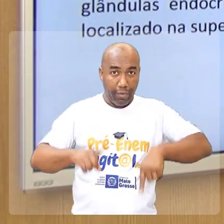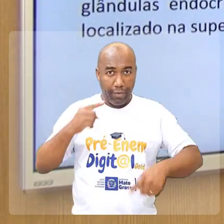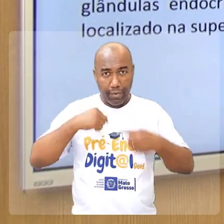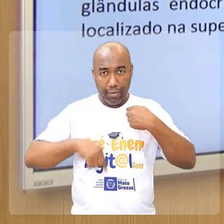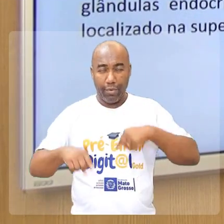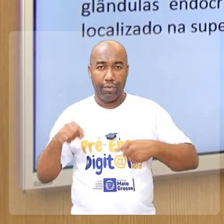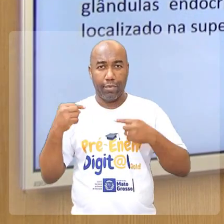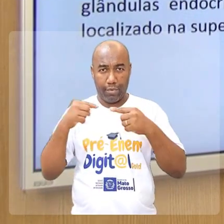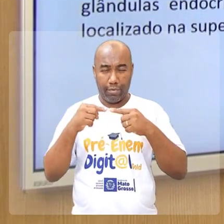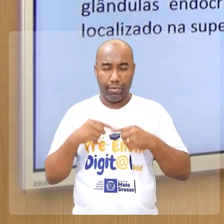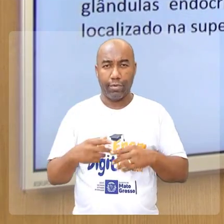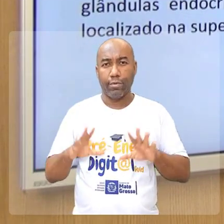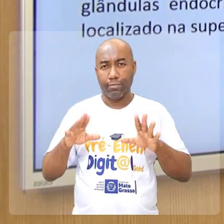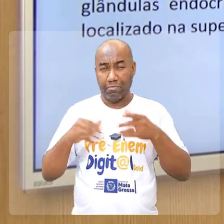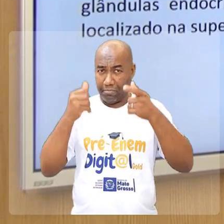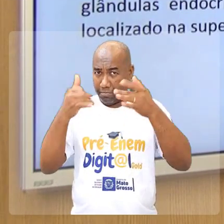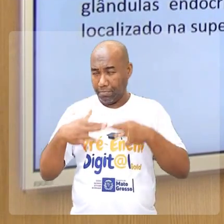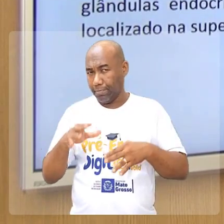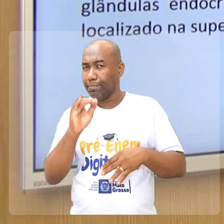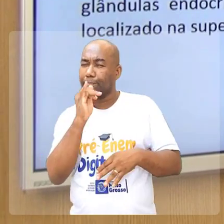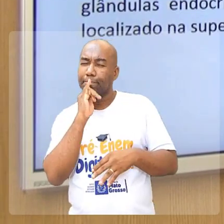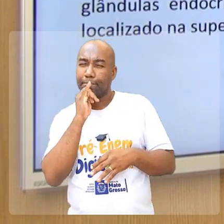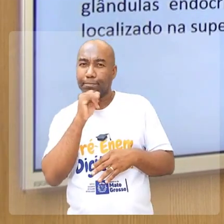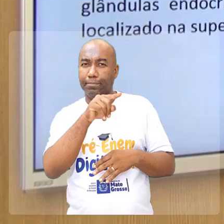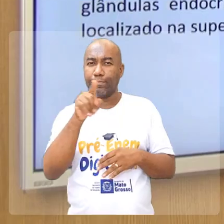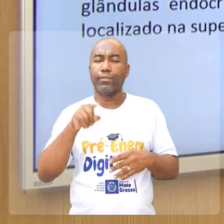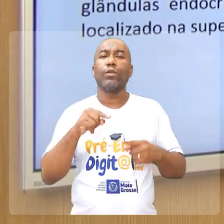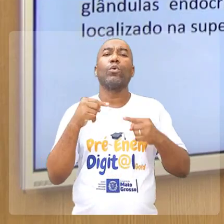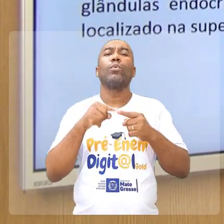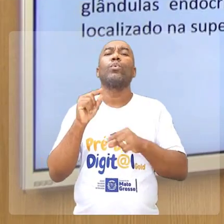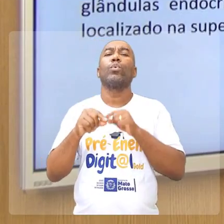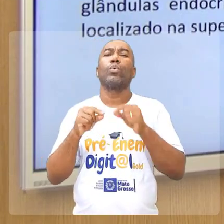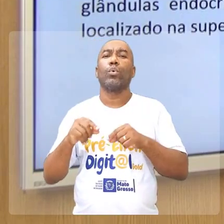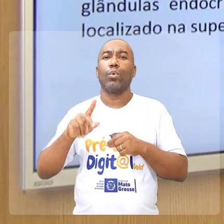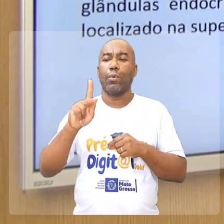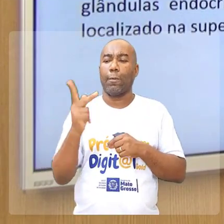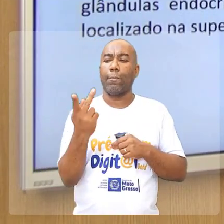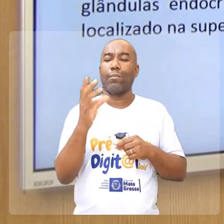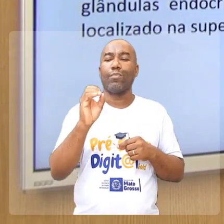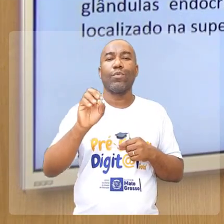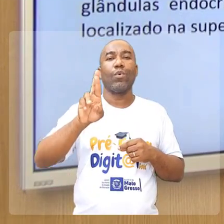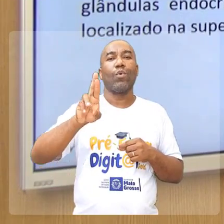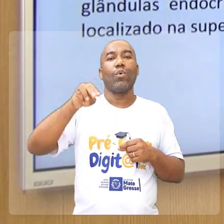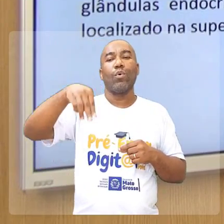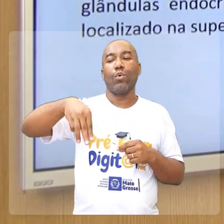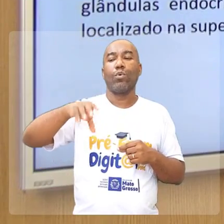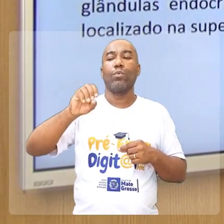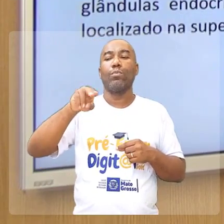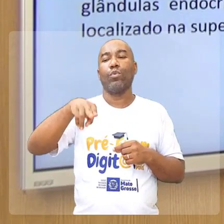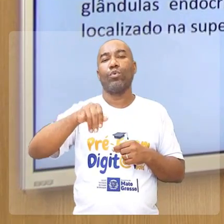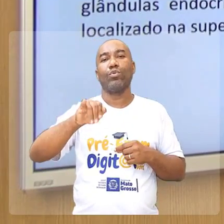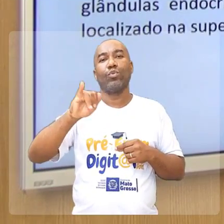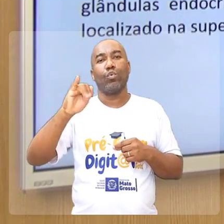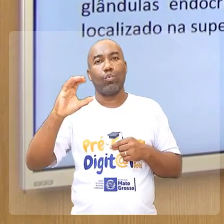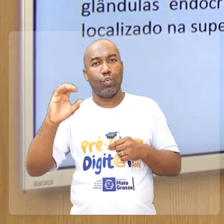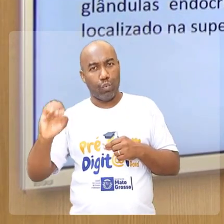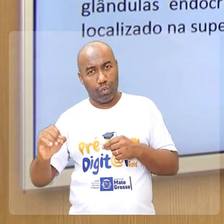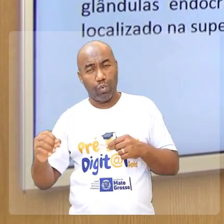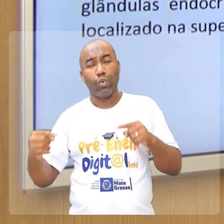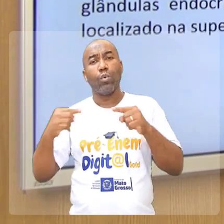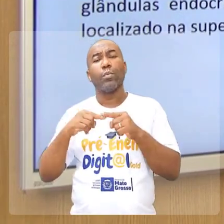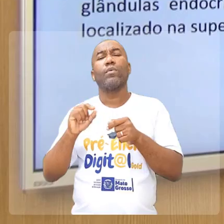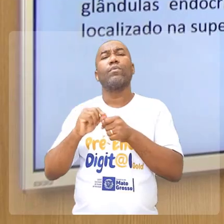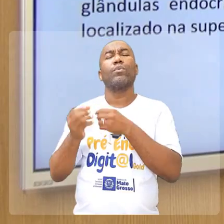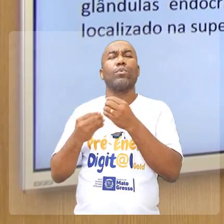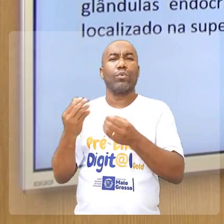exemplo? Me permita. Nós temos um hormônio chamado de hormônio do crescimento. Ele usa uma sigla que